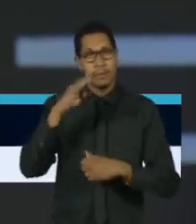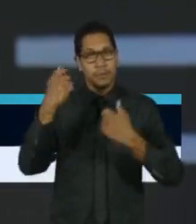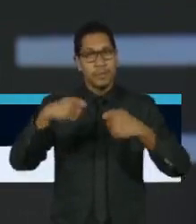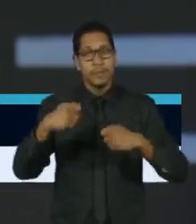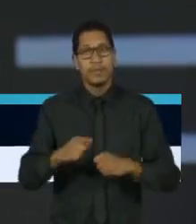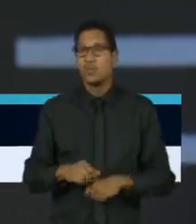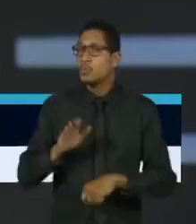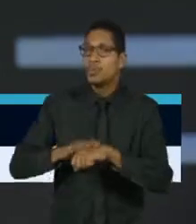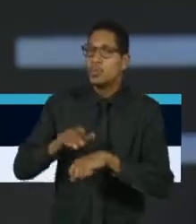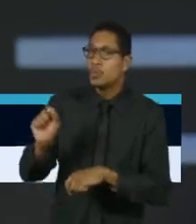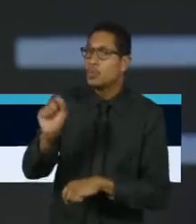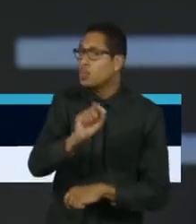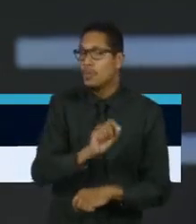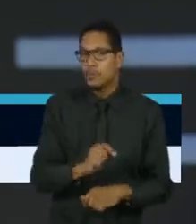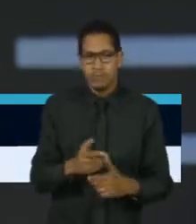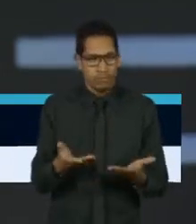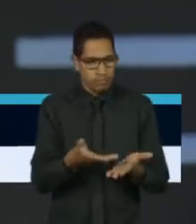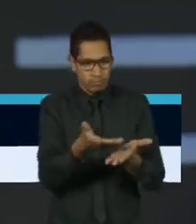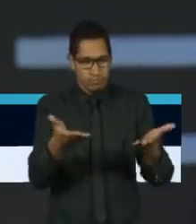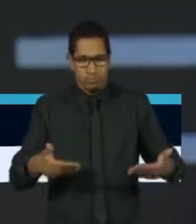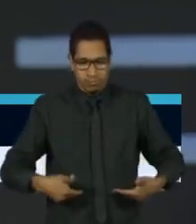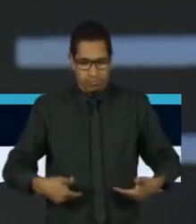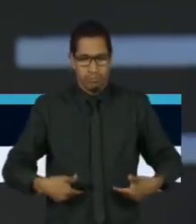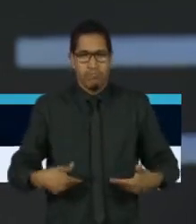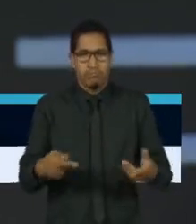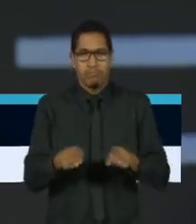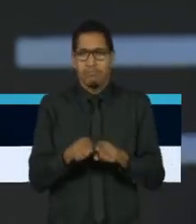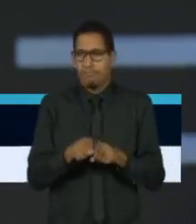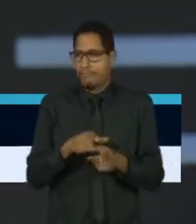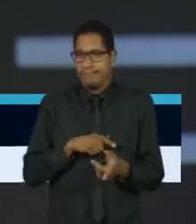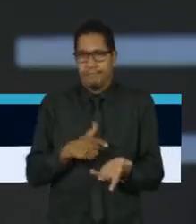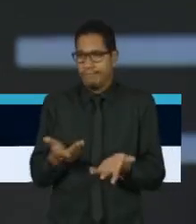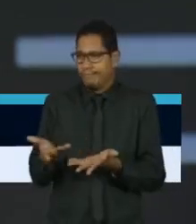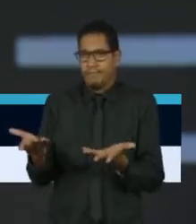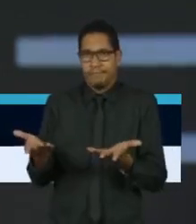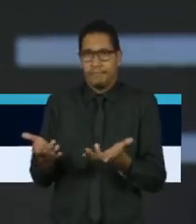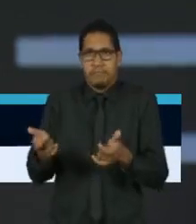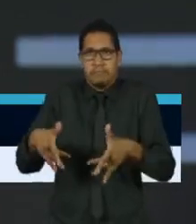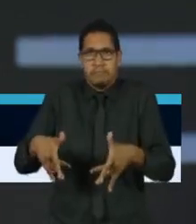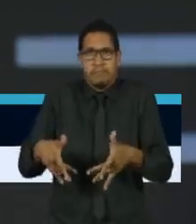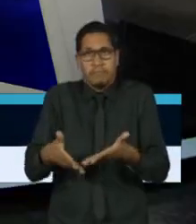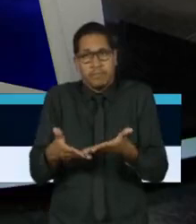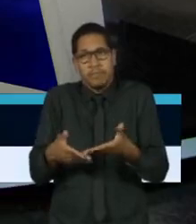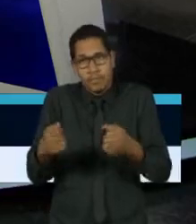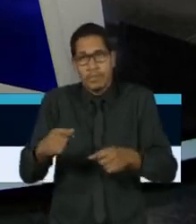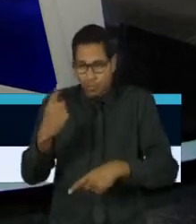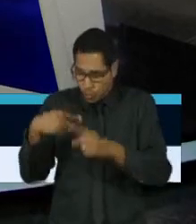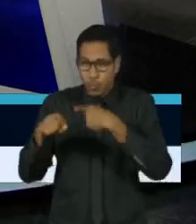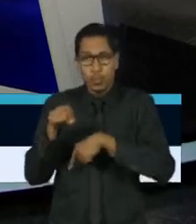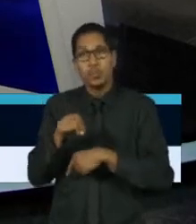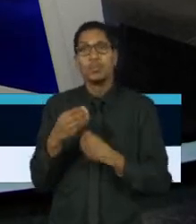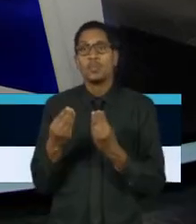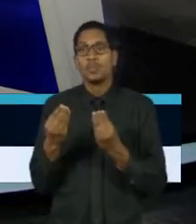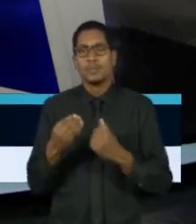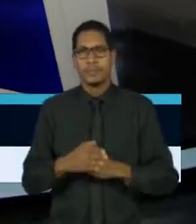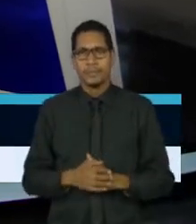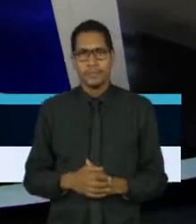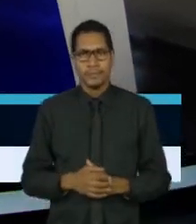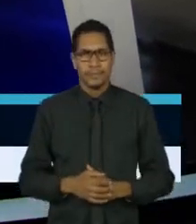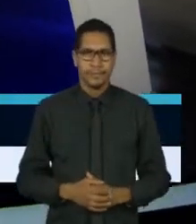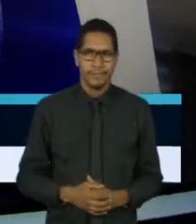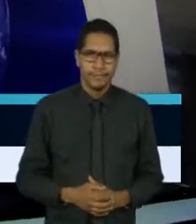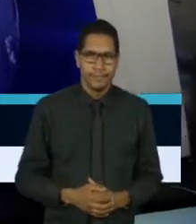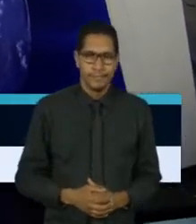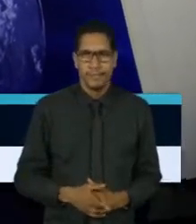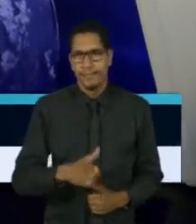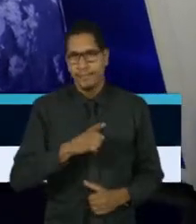farão para tirar essa população da marginalidade e da fome e da miséria? Essa é a questão real. E Sakamoto, por que ao mudar o programa de